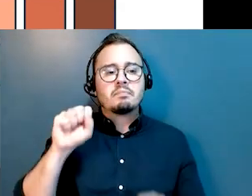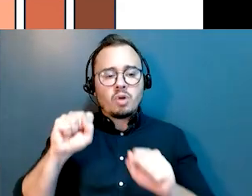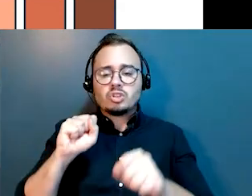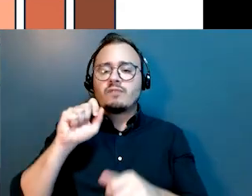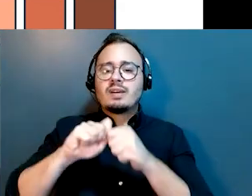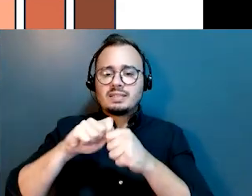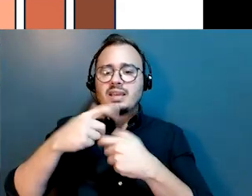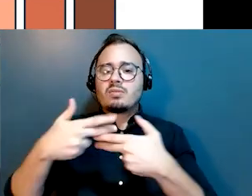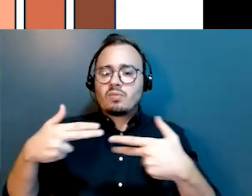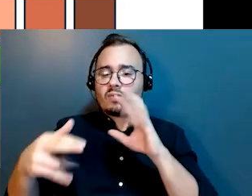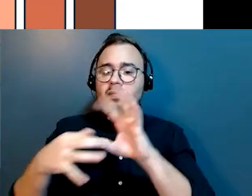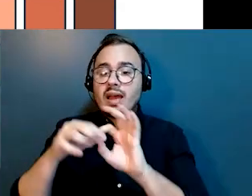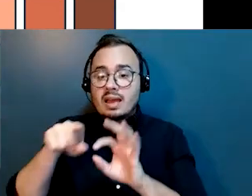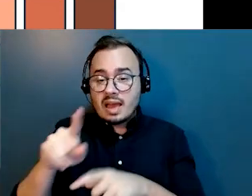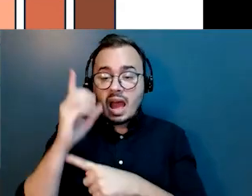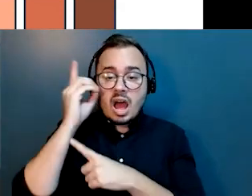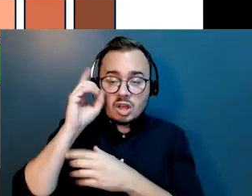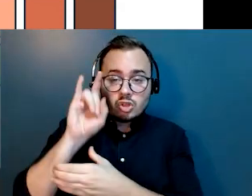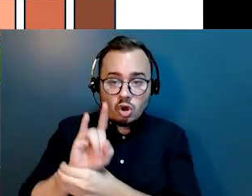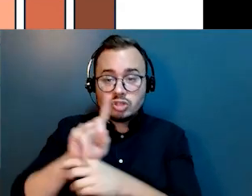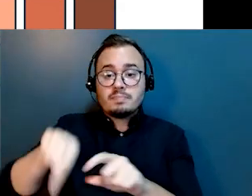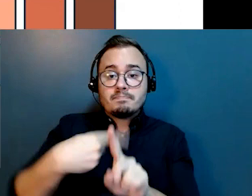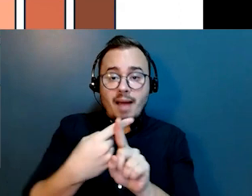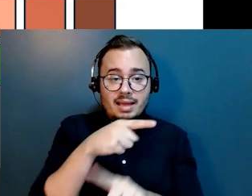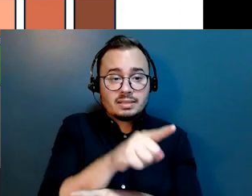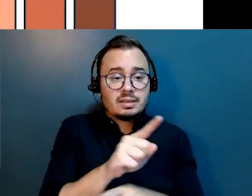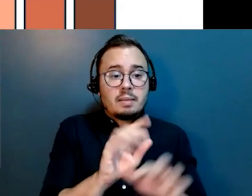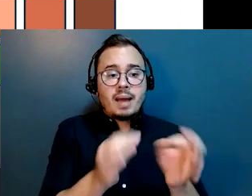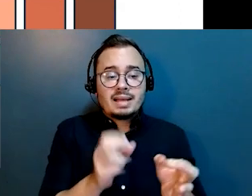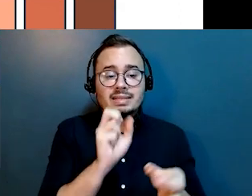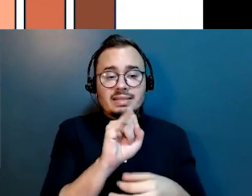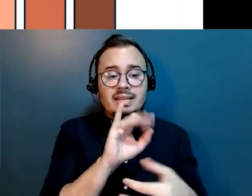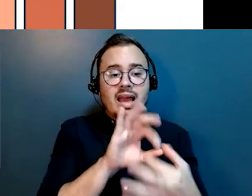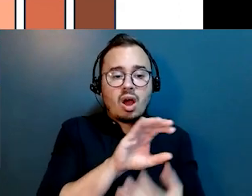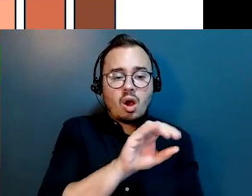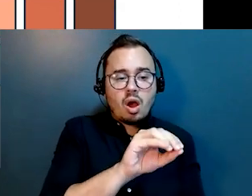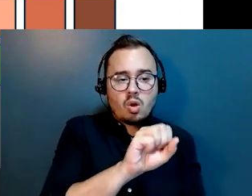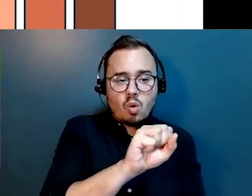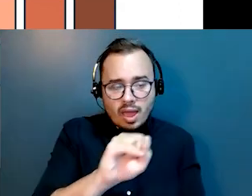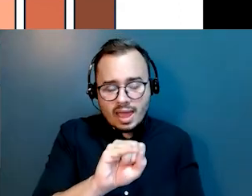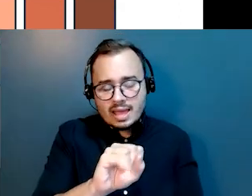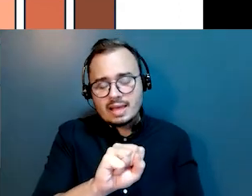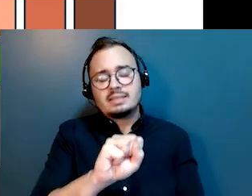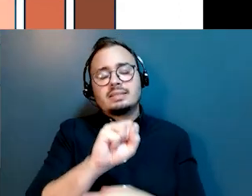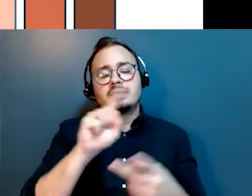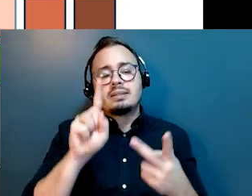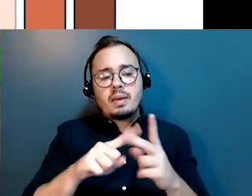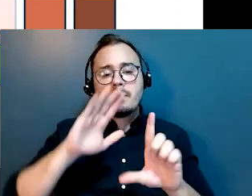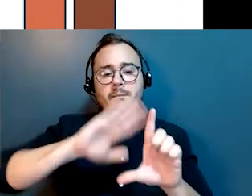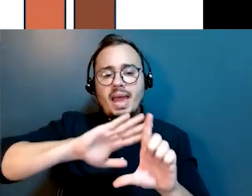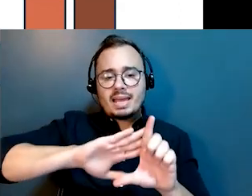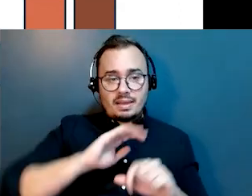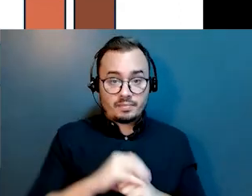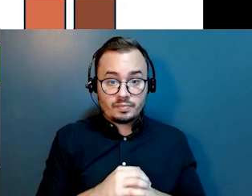básicas de iOS e de back-end. E se a gente der um passo além ainda, é mais interessante porque, com isso, nós